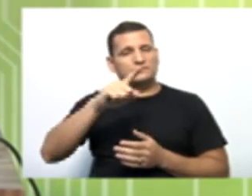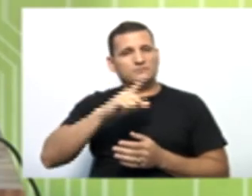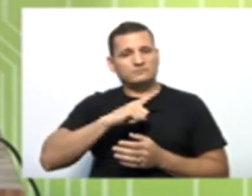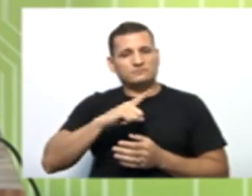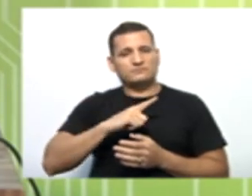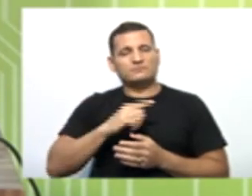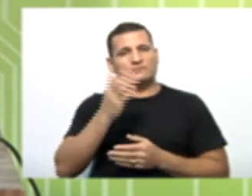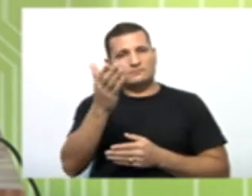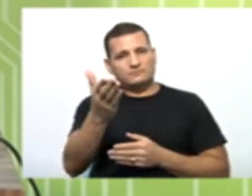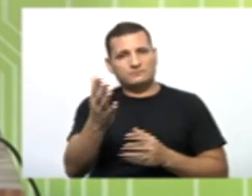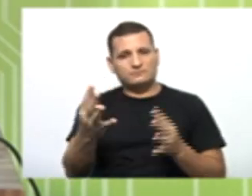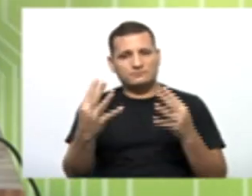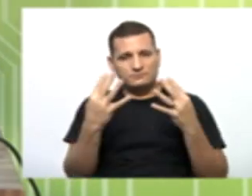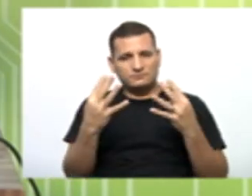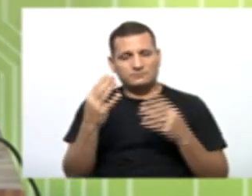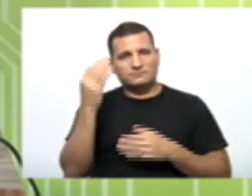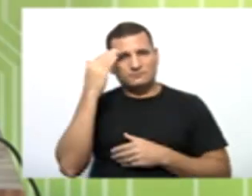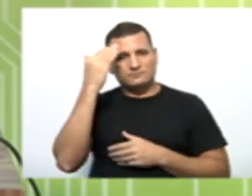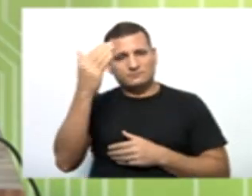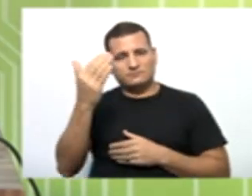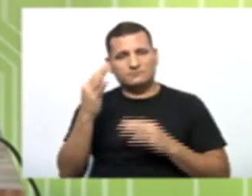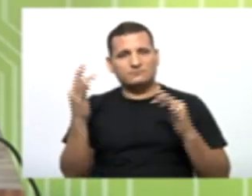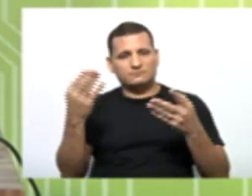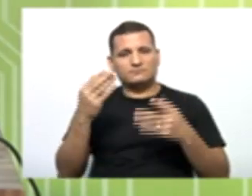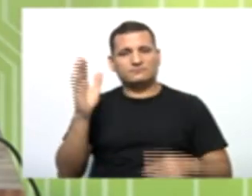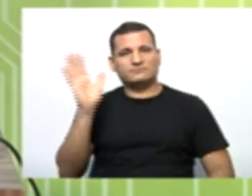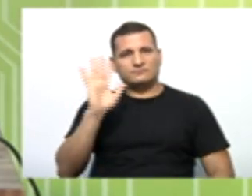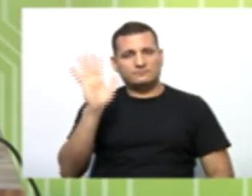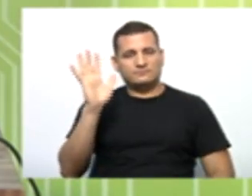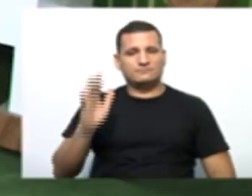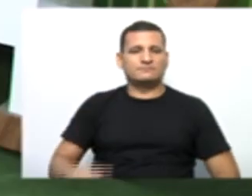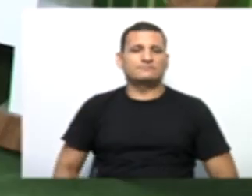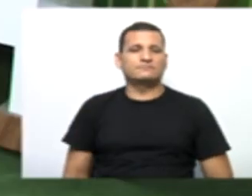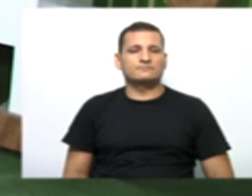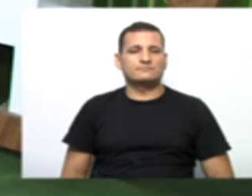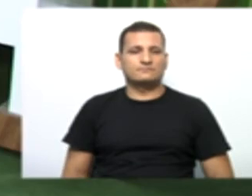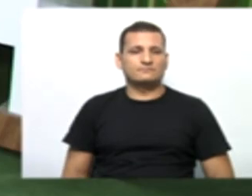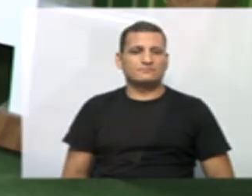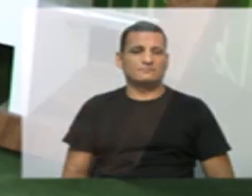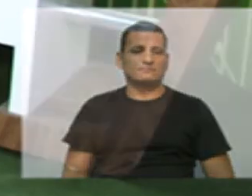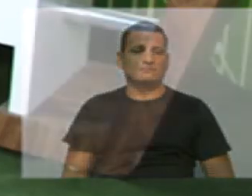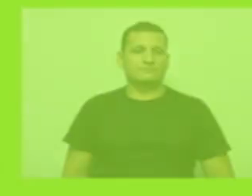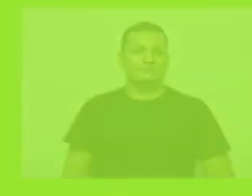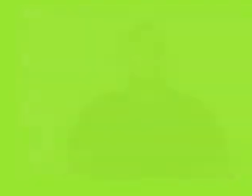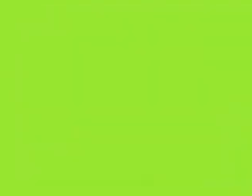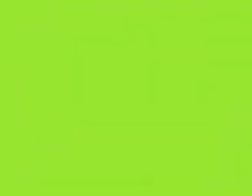estão aí nos assistindo. Muito obrigado a todos e até a próxima aula.